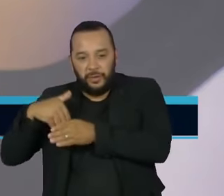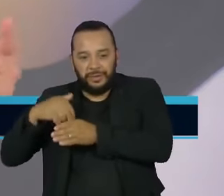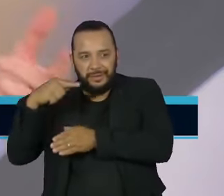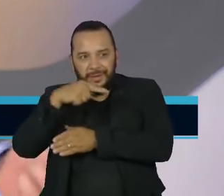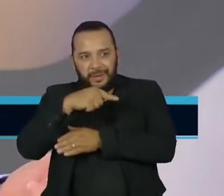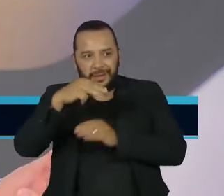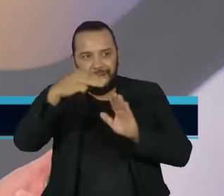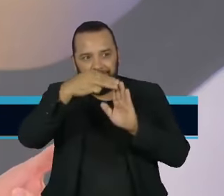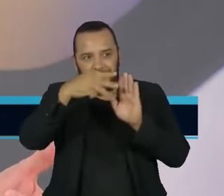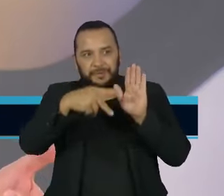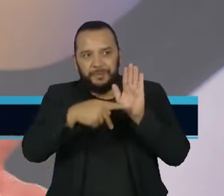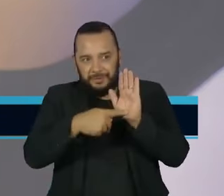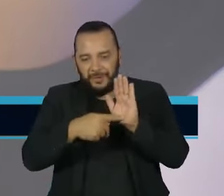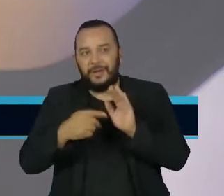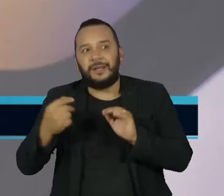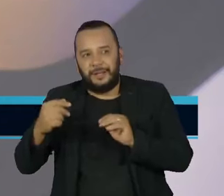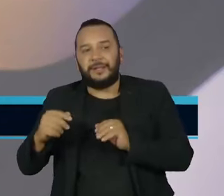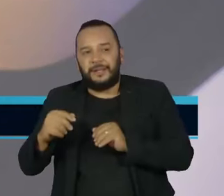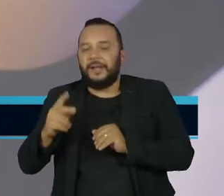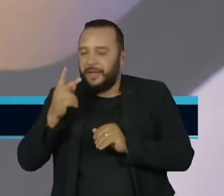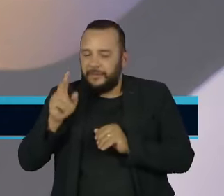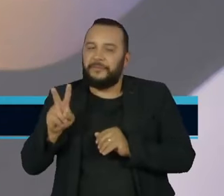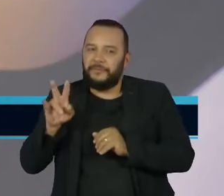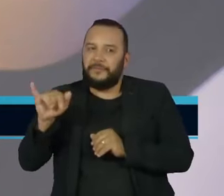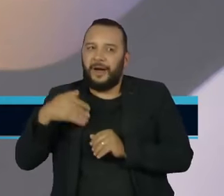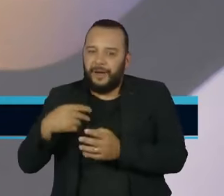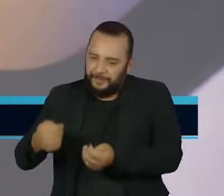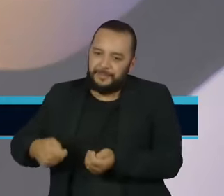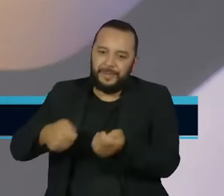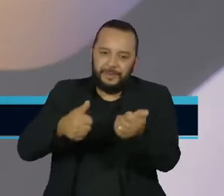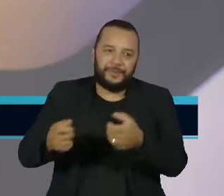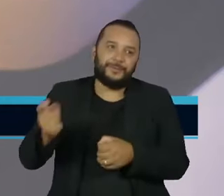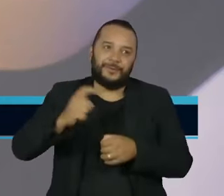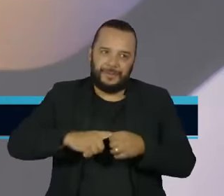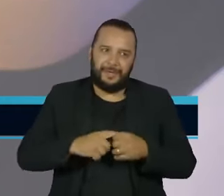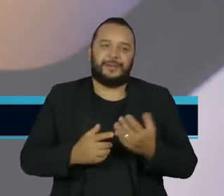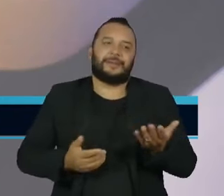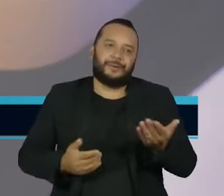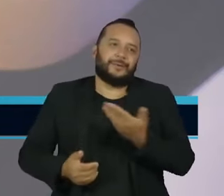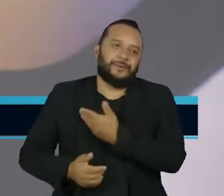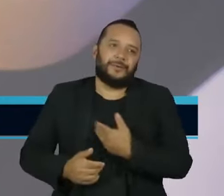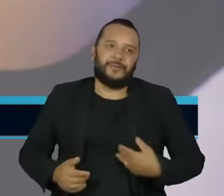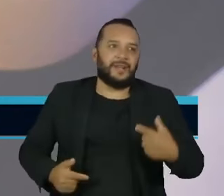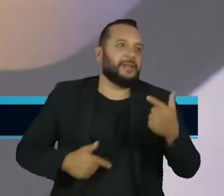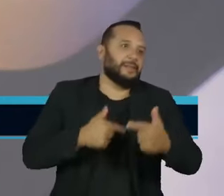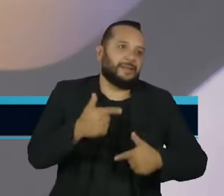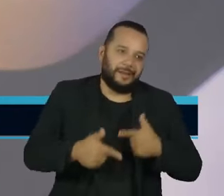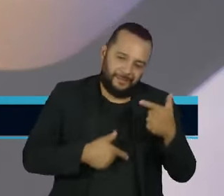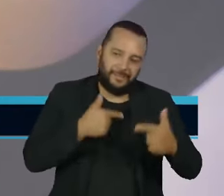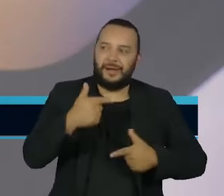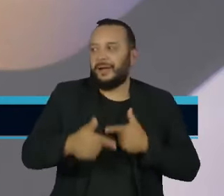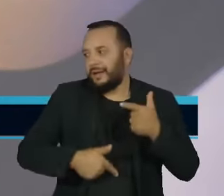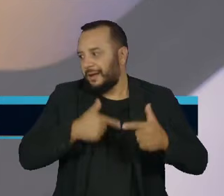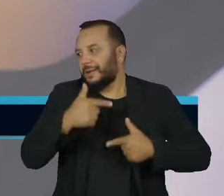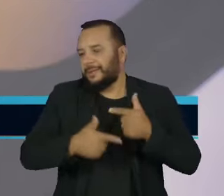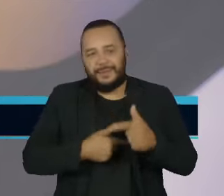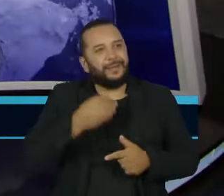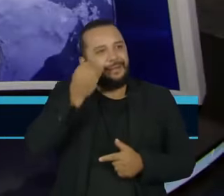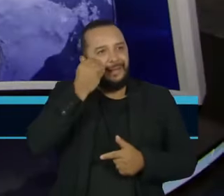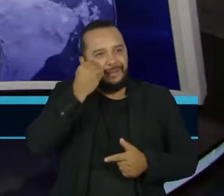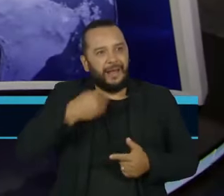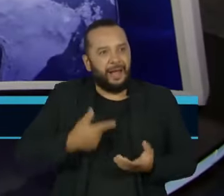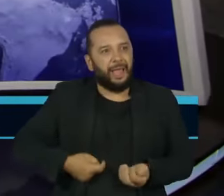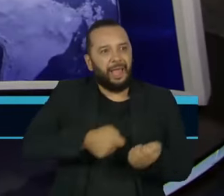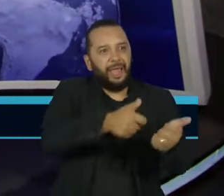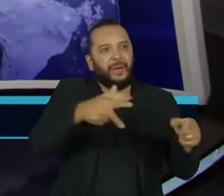repetirá o que fez anteriormente o governo vai ter um enorme trabalho para poder aprovar o que quer nesta matéria